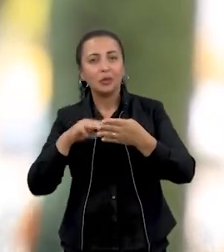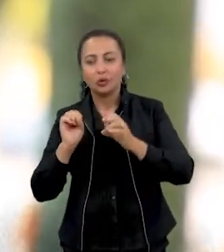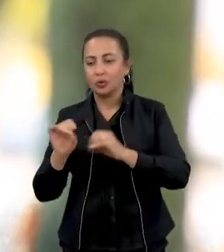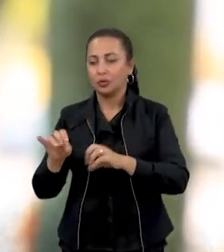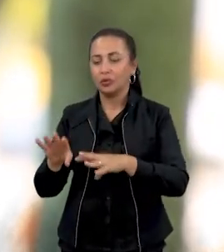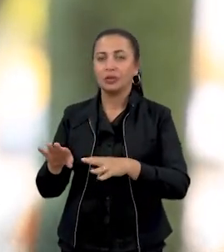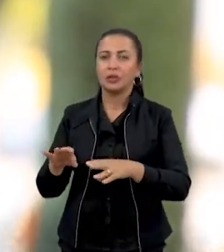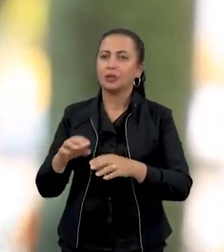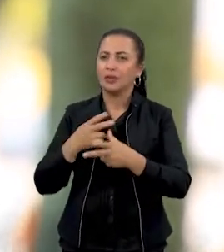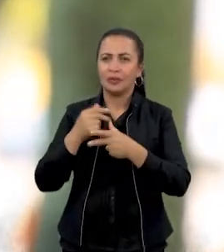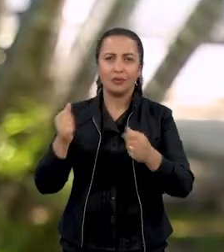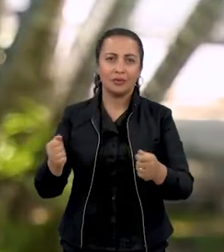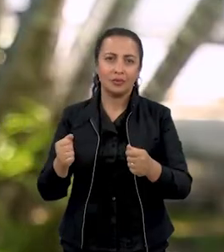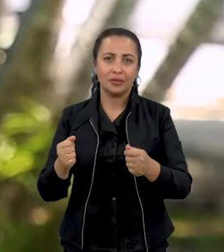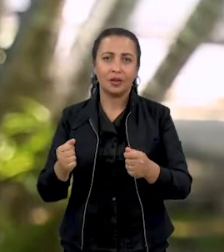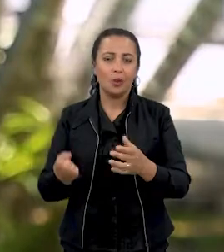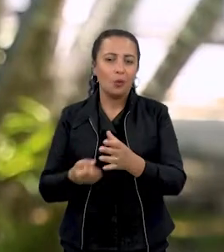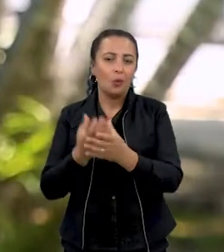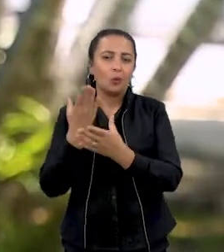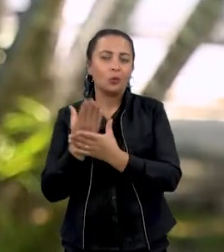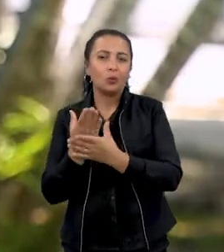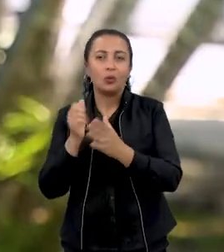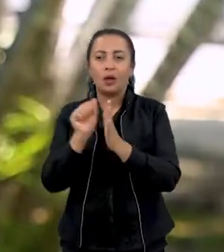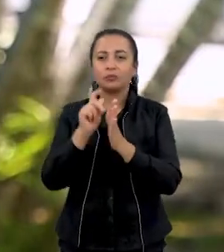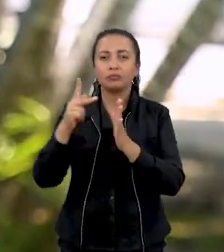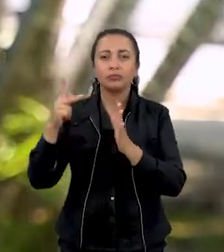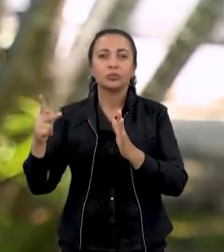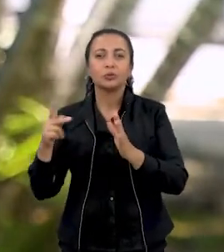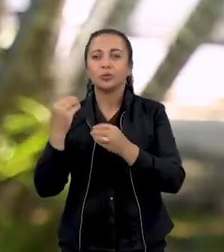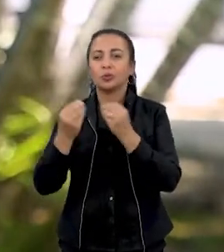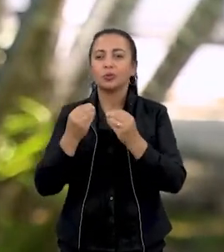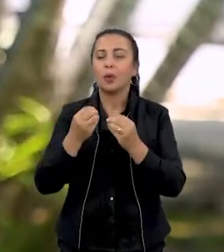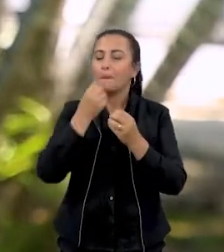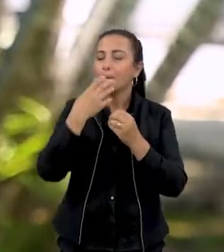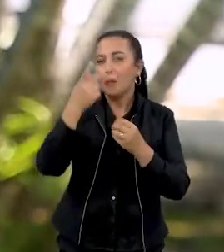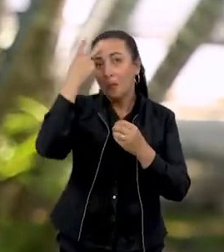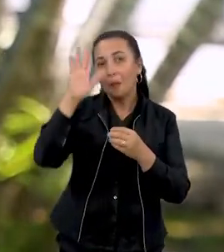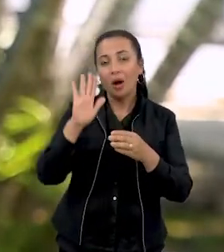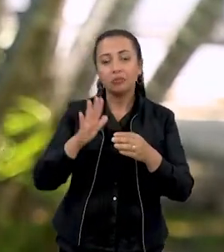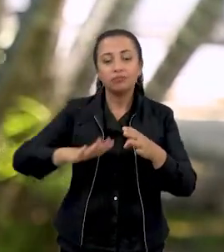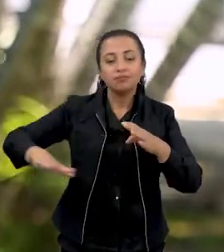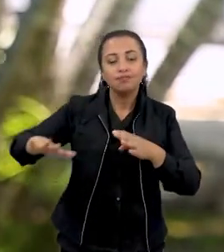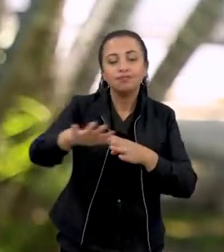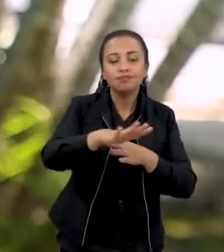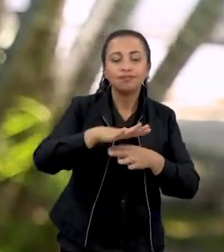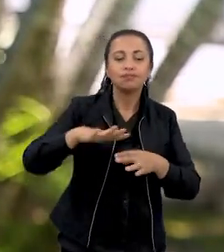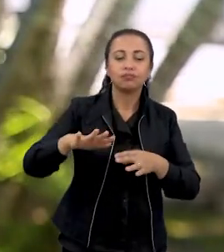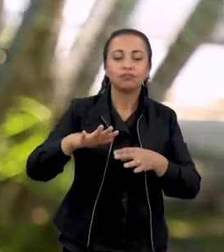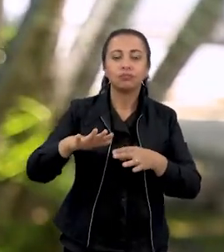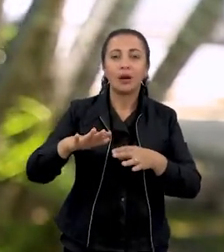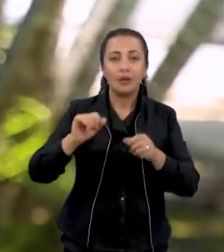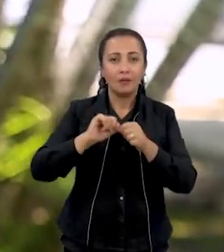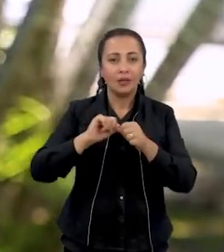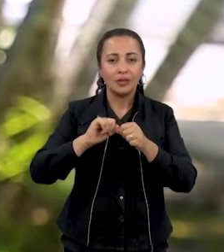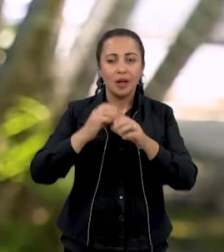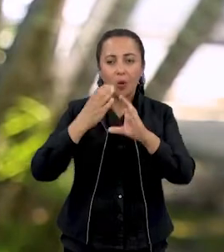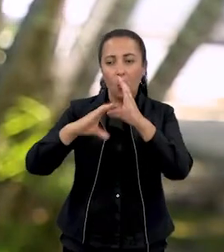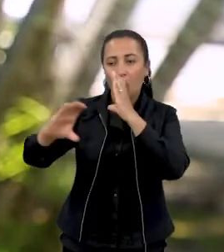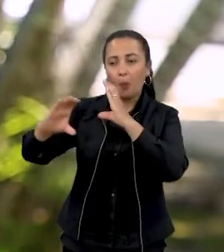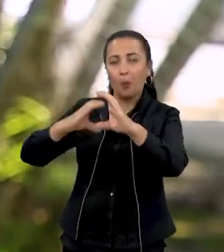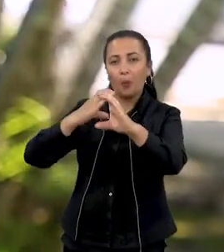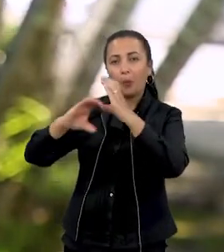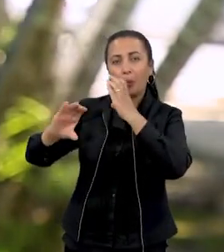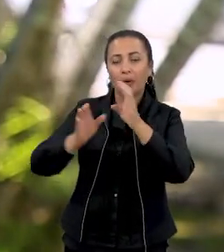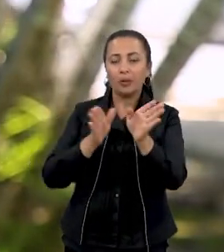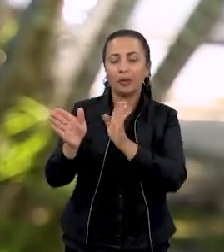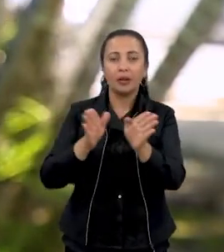métodos de ensino e tudo mais. O Alltime ele surge como procura ver essa oportunidade e surgiu nesse espaço de criar um canal